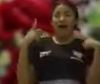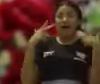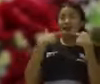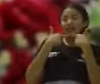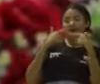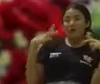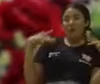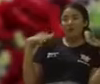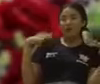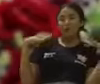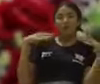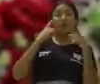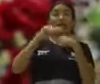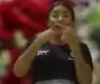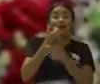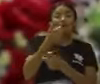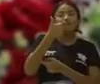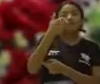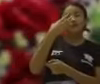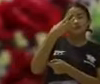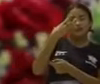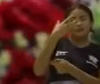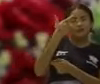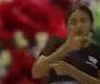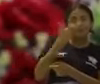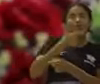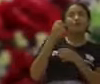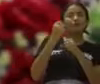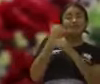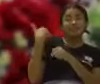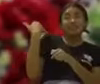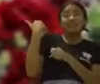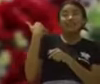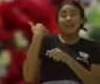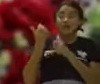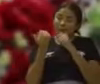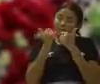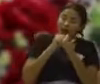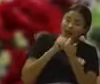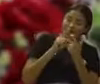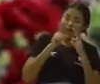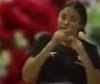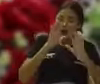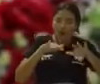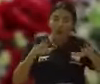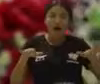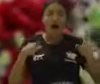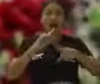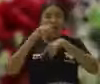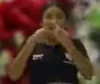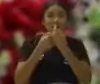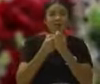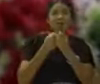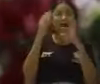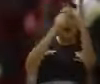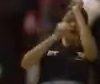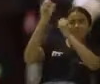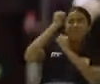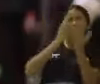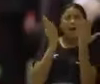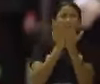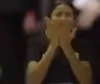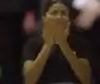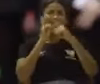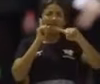Aos 12 anos eu batizei-o na água. Se tornou um exímio expoente da palavra de Deus, um pregador